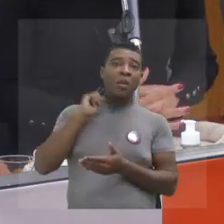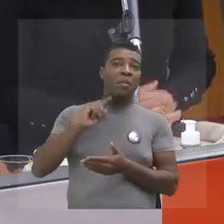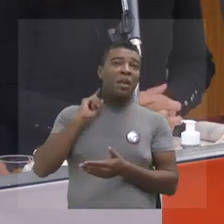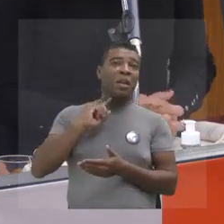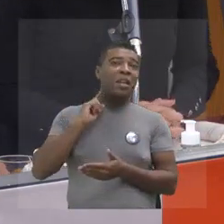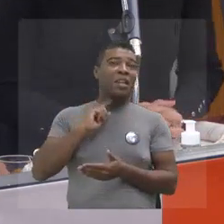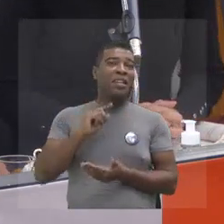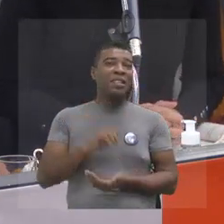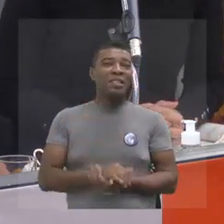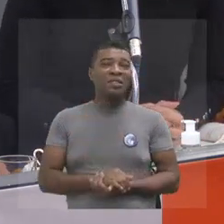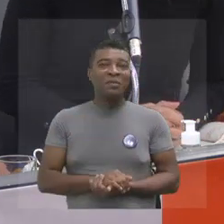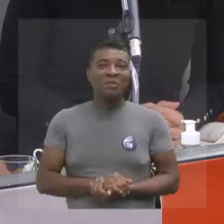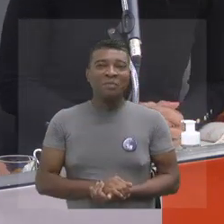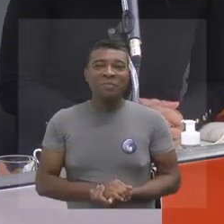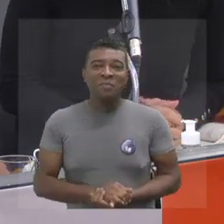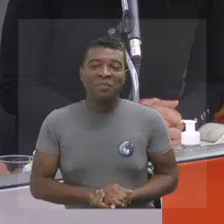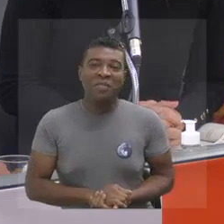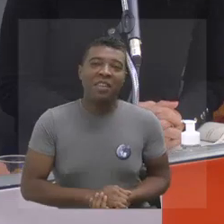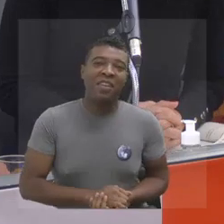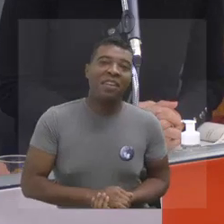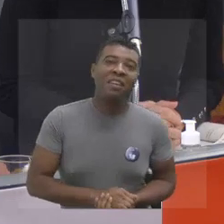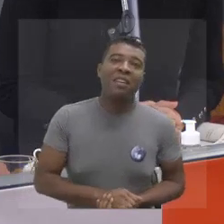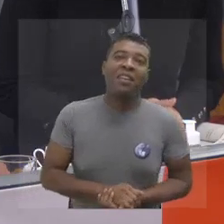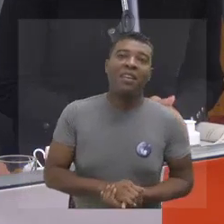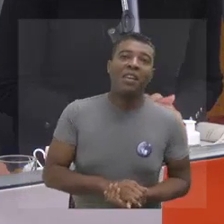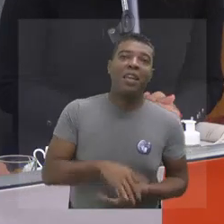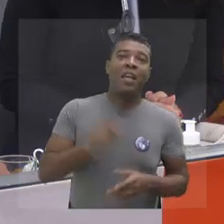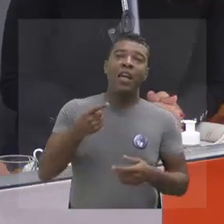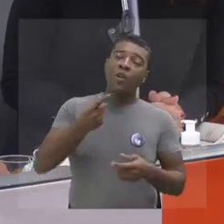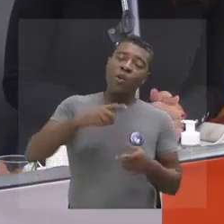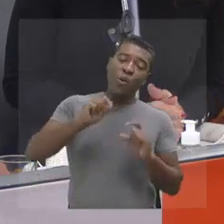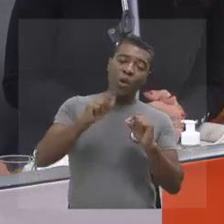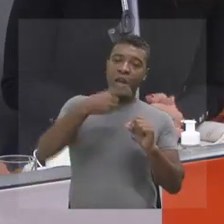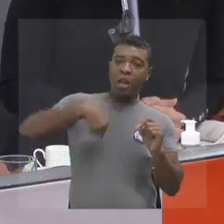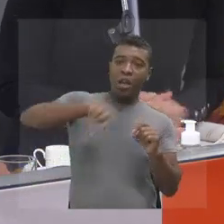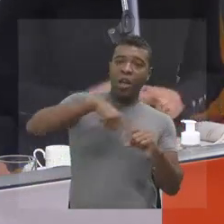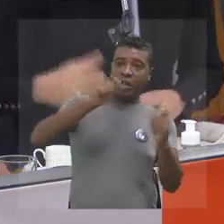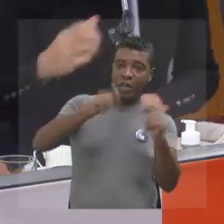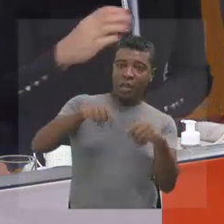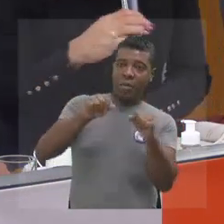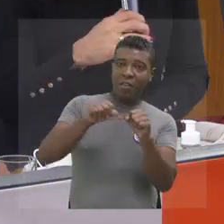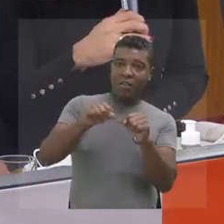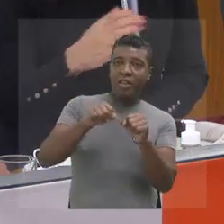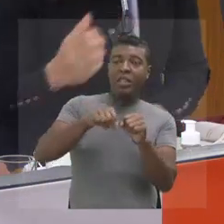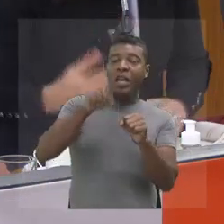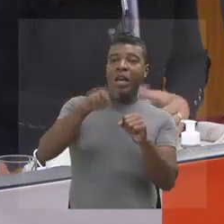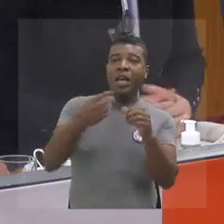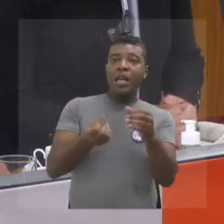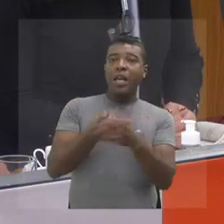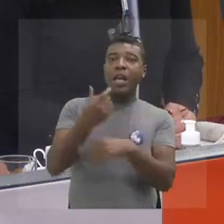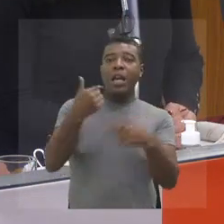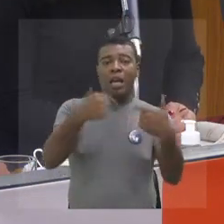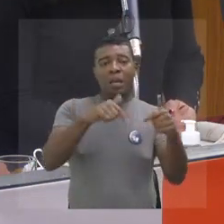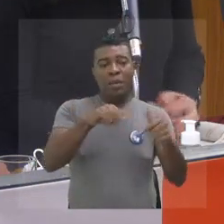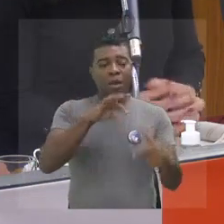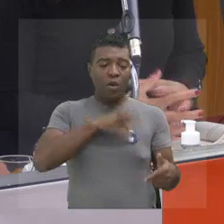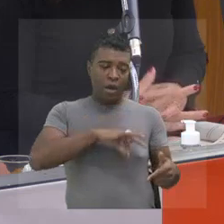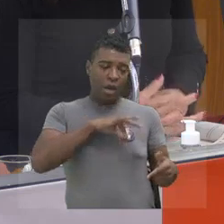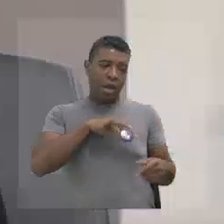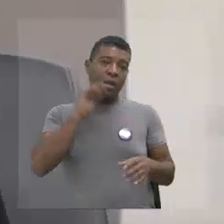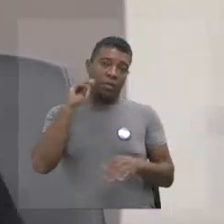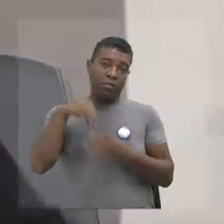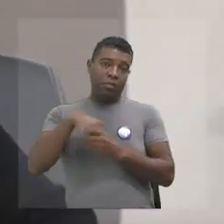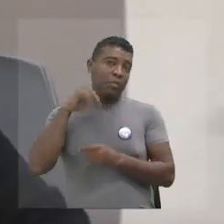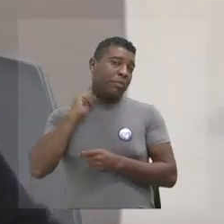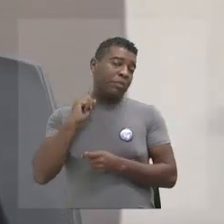claro que a principal política social que nós podemos fazer geração de emprego e renda no estado de Minas Gerais bem sobre